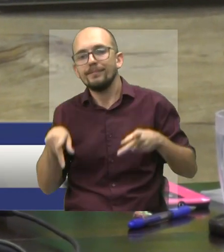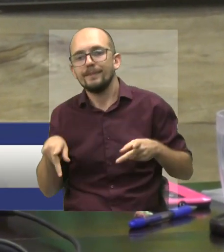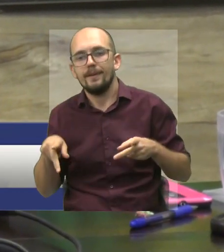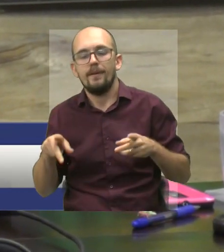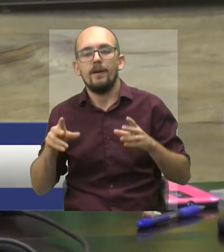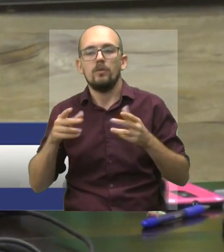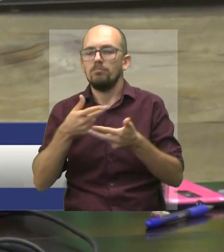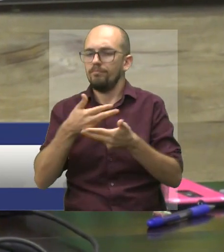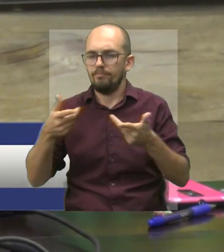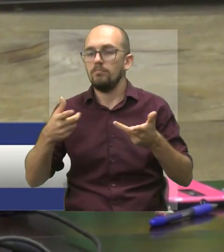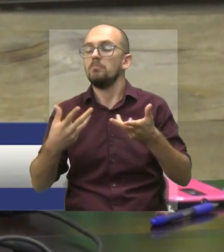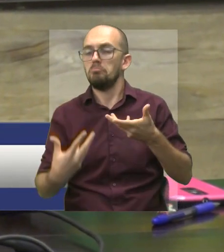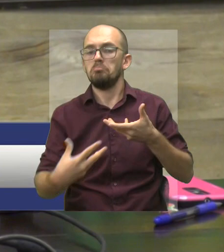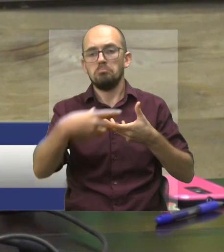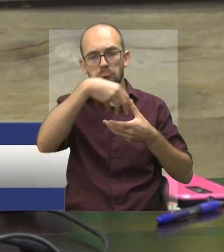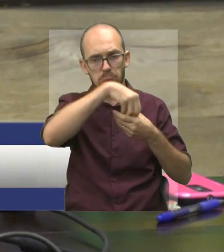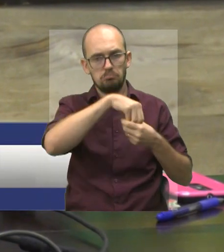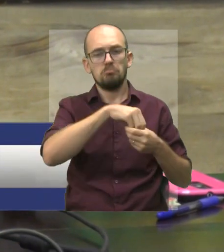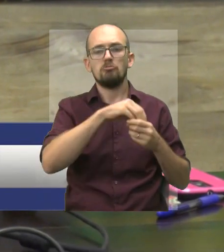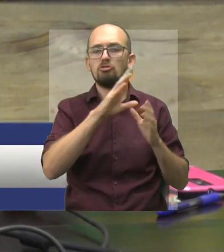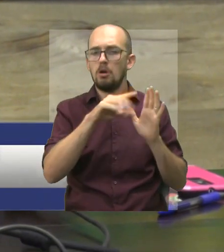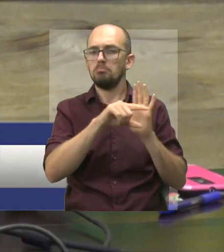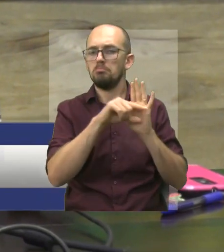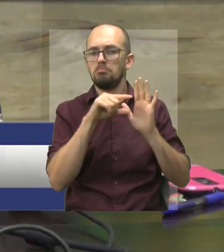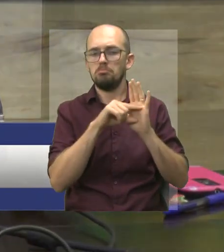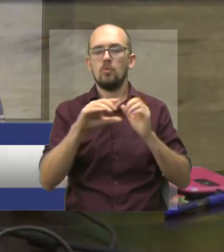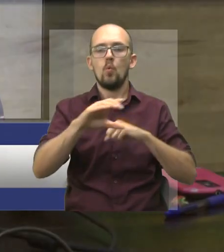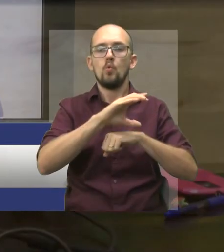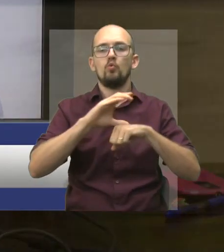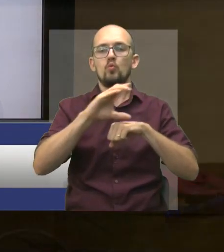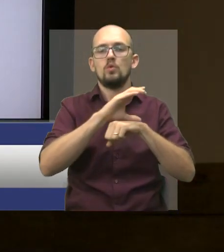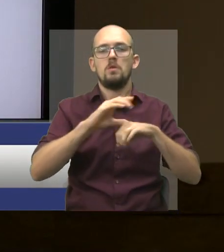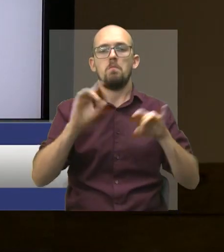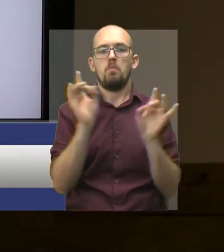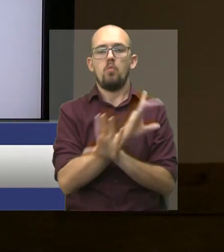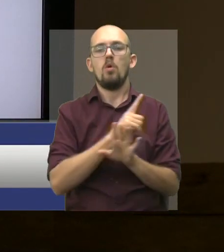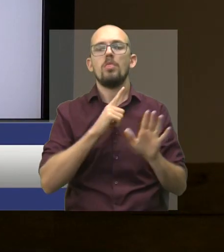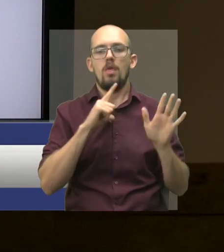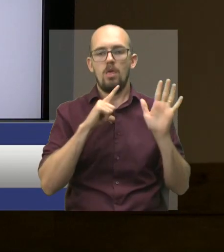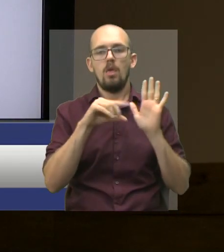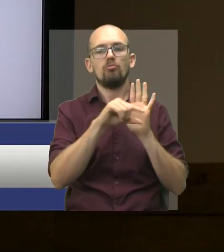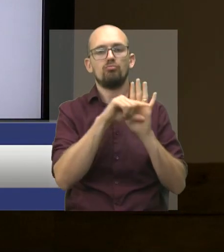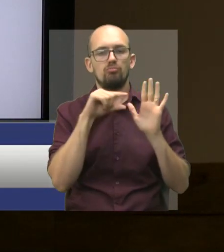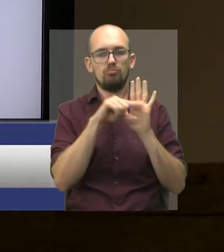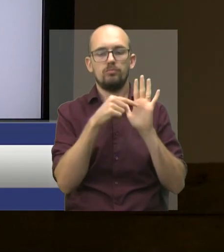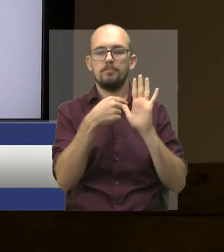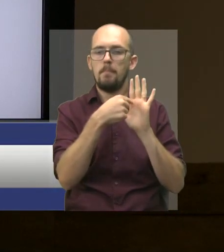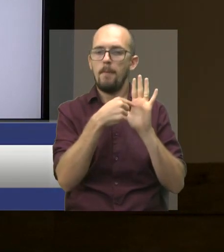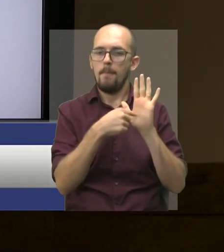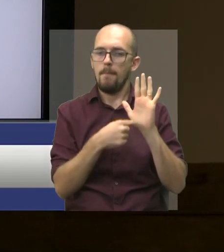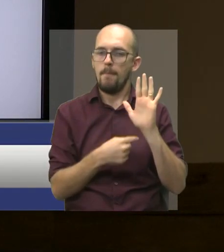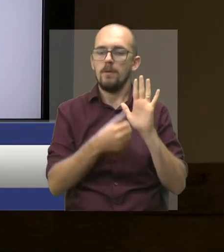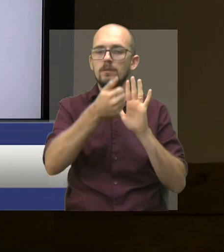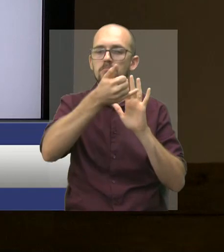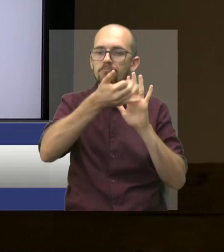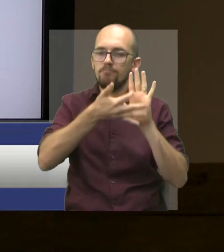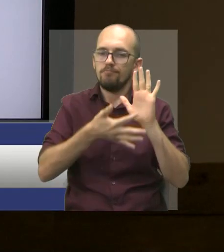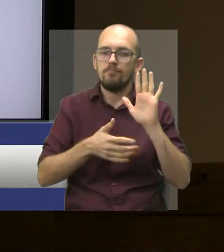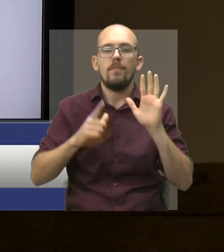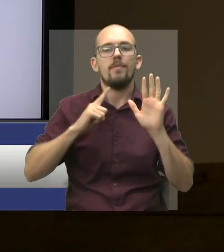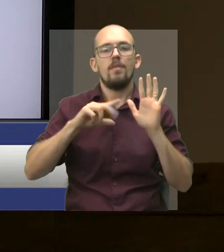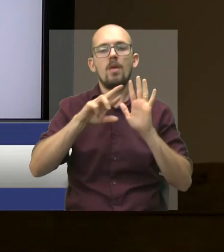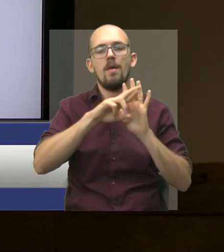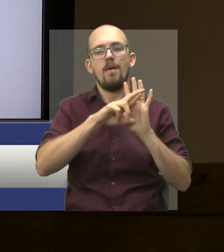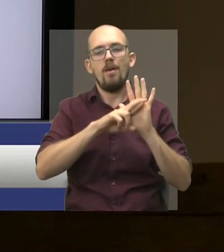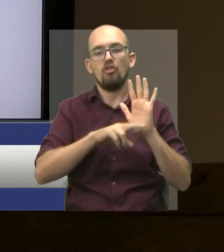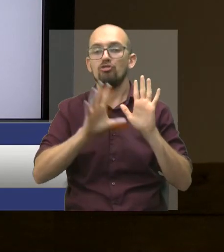na nossa Constituição Federal. Esses benefícios tem determinações de regras